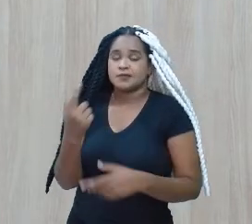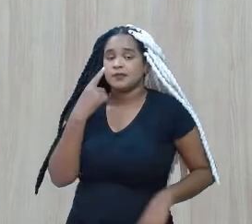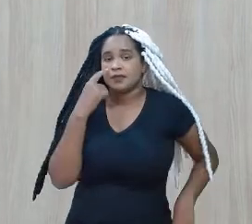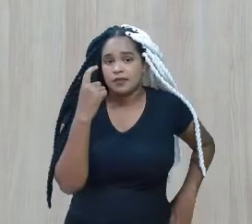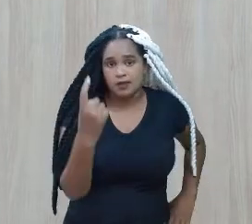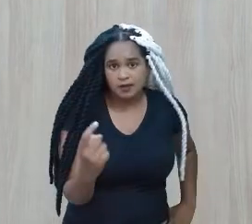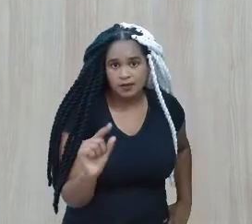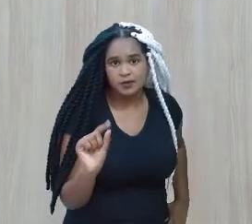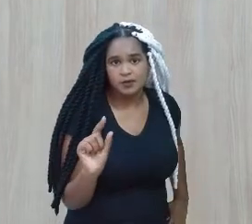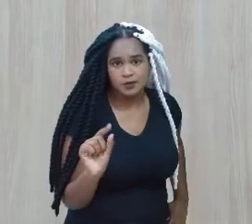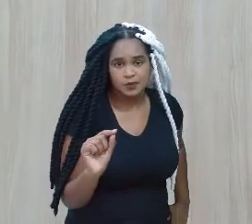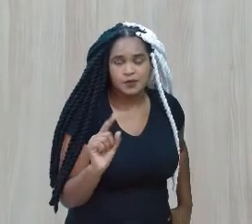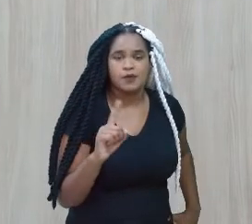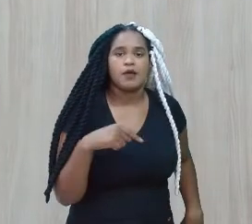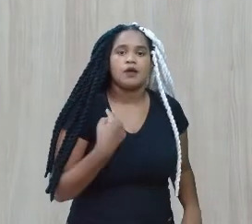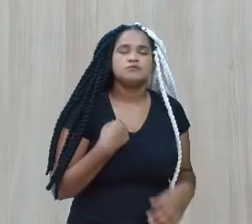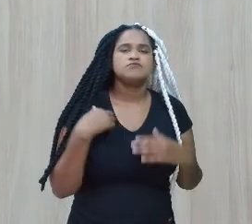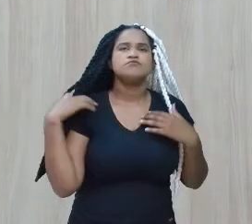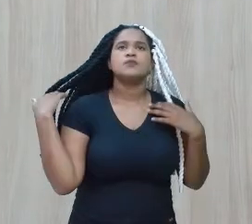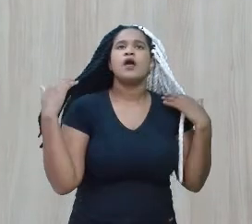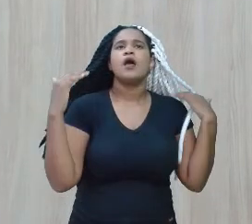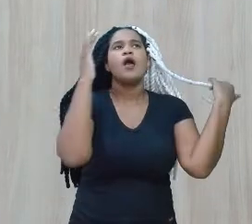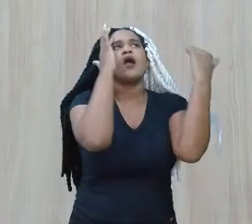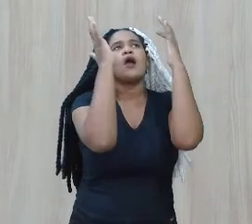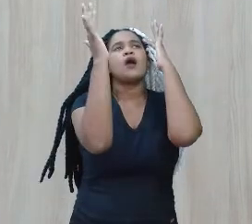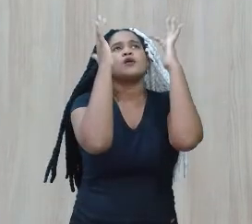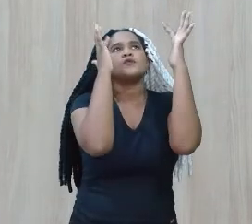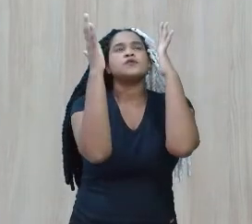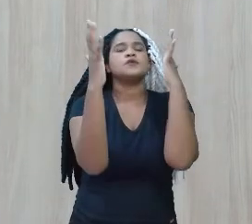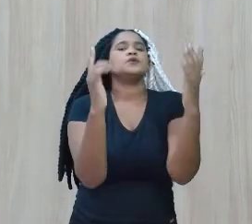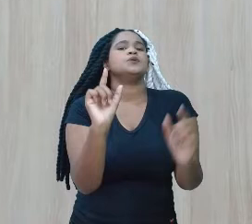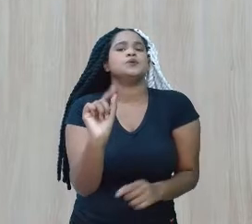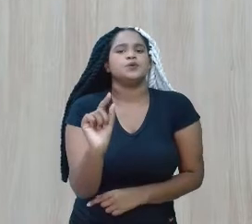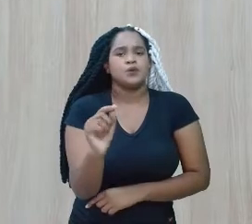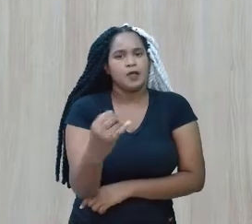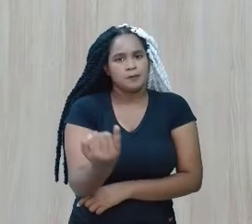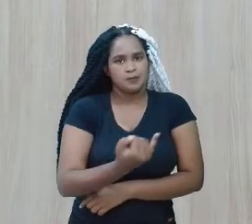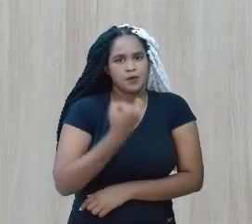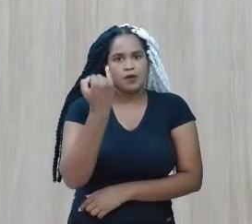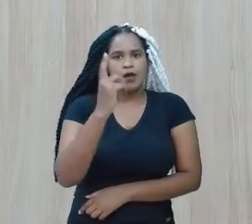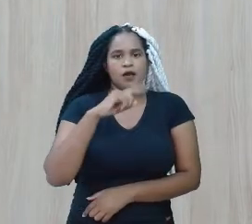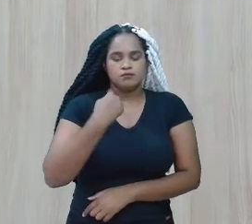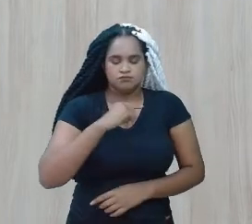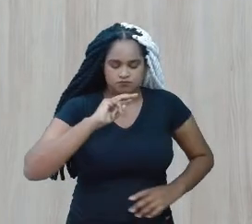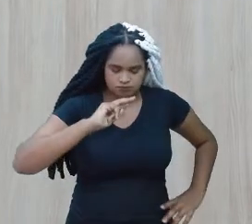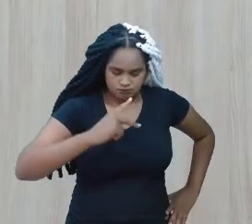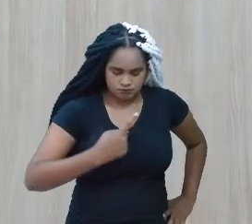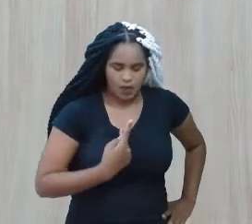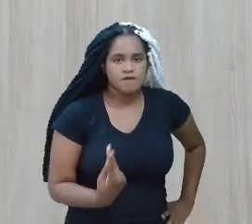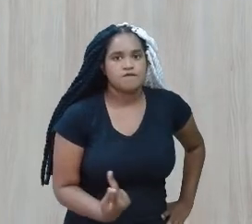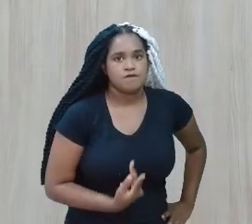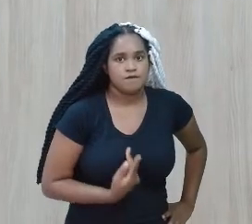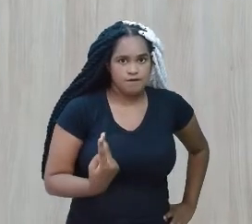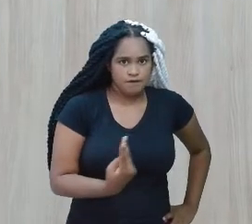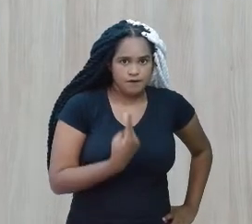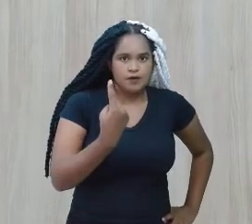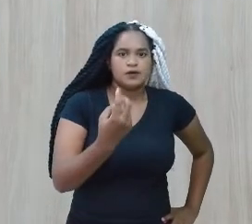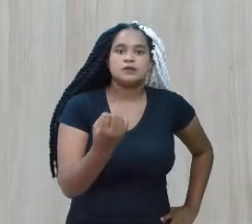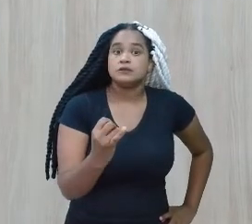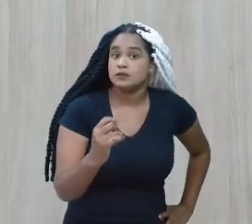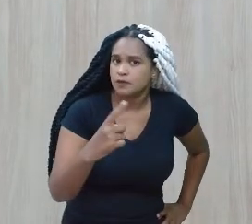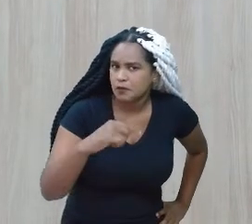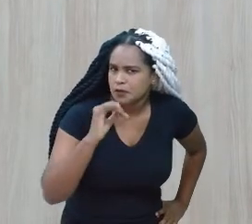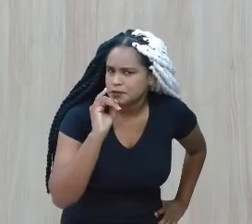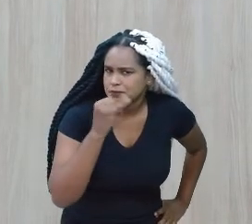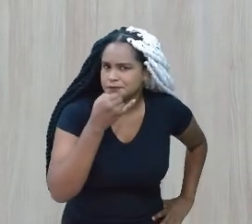interessante pararmos e pensarmos na importância de nos valorizar, tá? Então, se você está